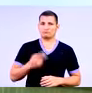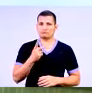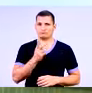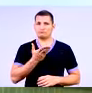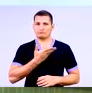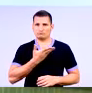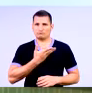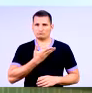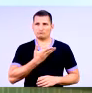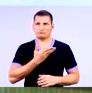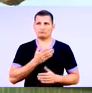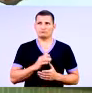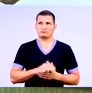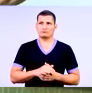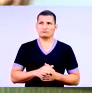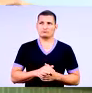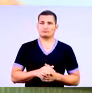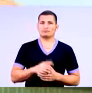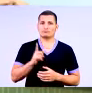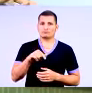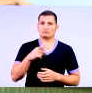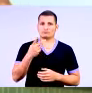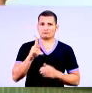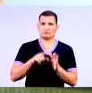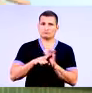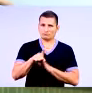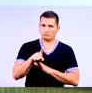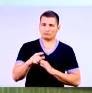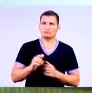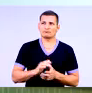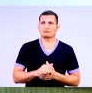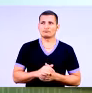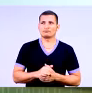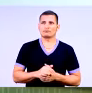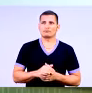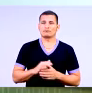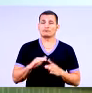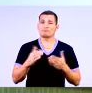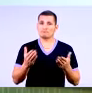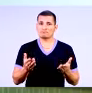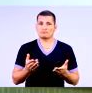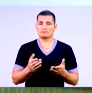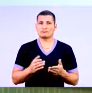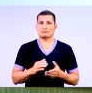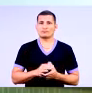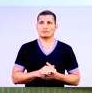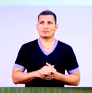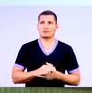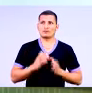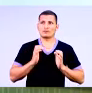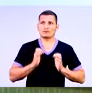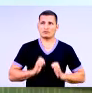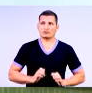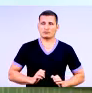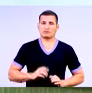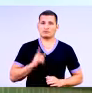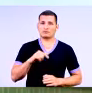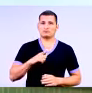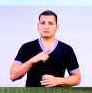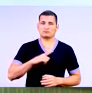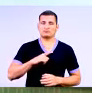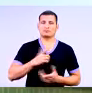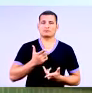colega. Eu acredito que deve ser essa a sua pergunta, né? Mas a questão da ética, ela está no princípio.